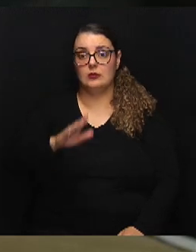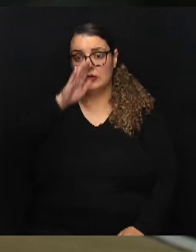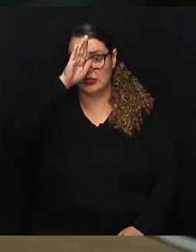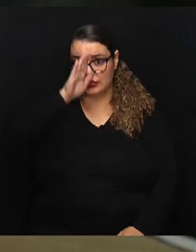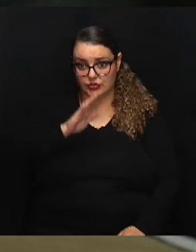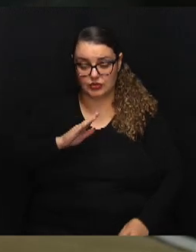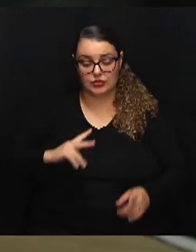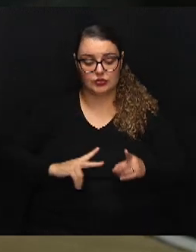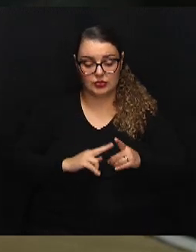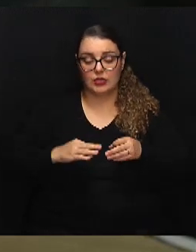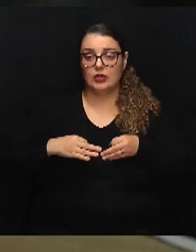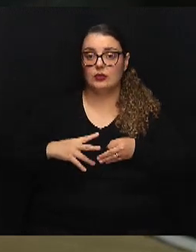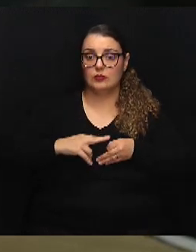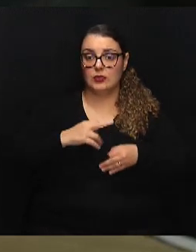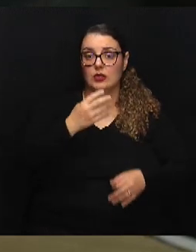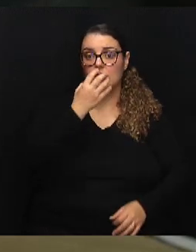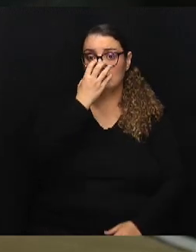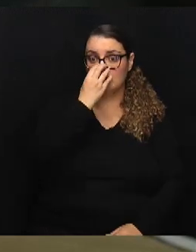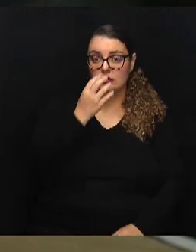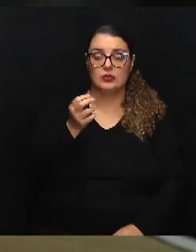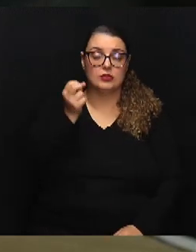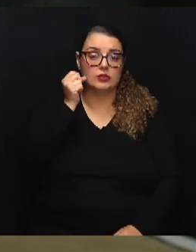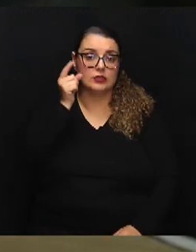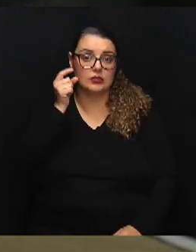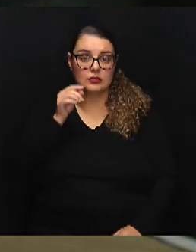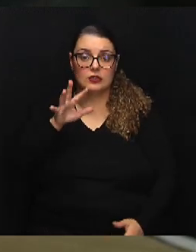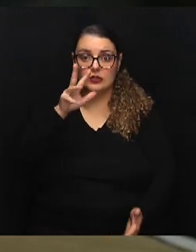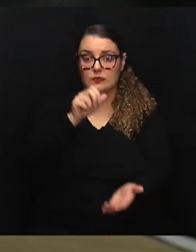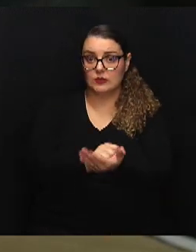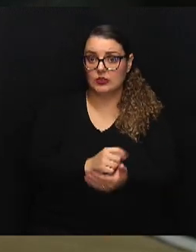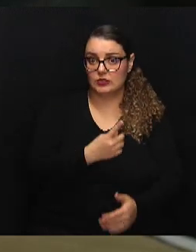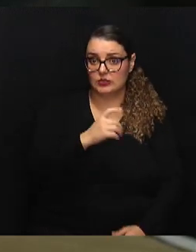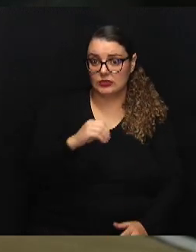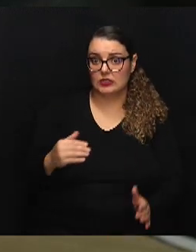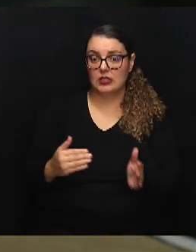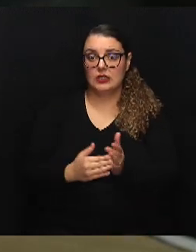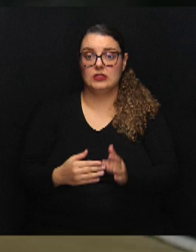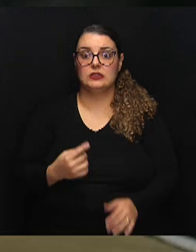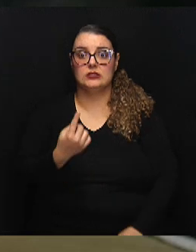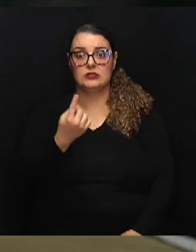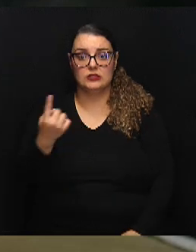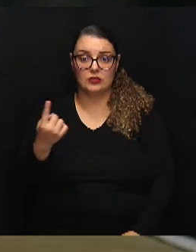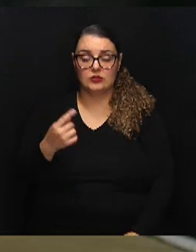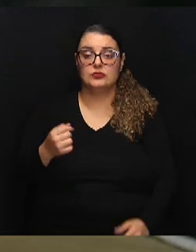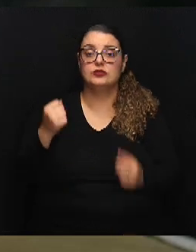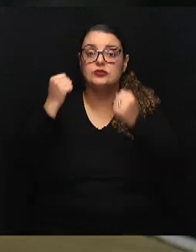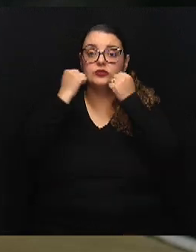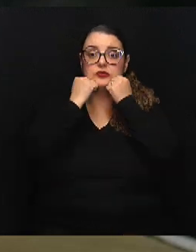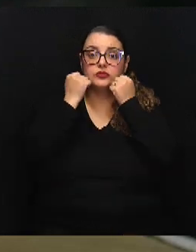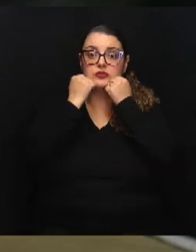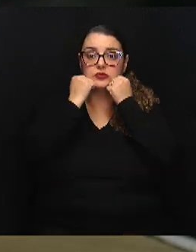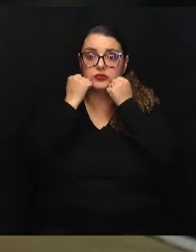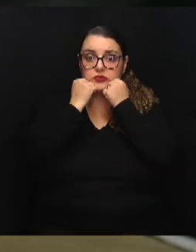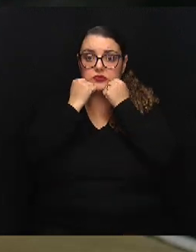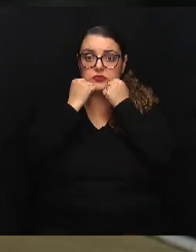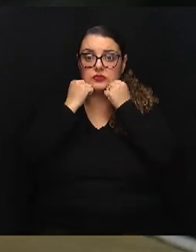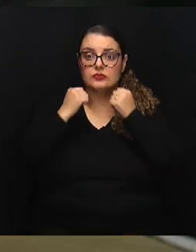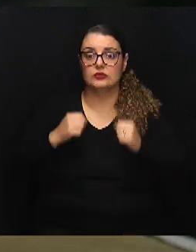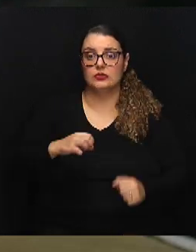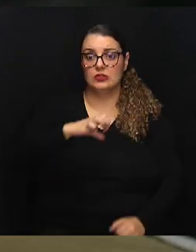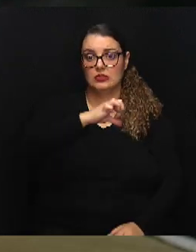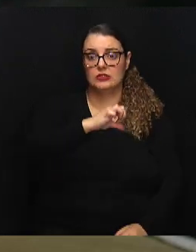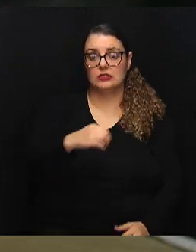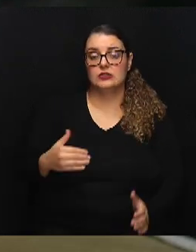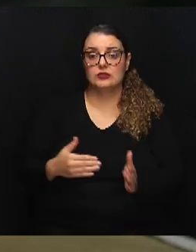cães e gatos. Os interessados devem se inscrever entre os dias 10 e 11 de julho. Portanto, das 9 às